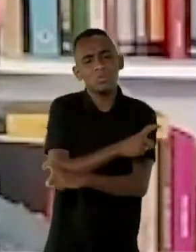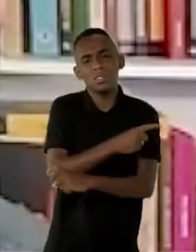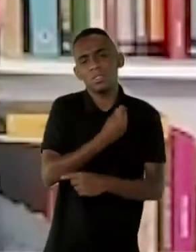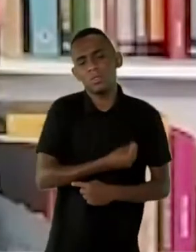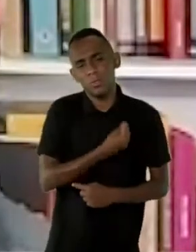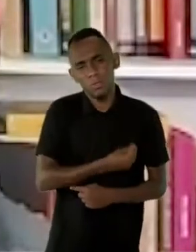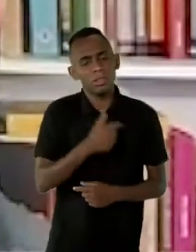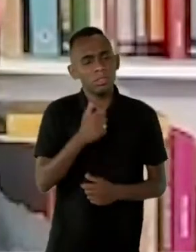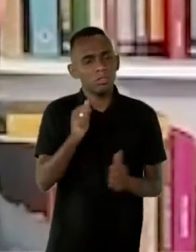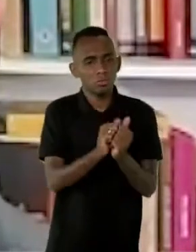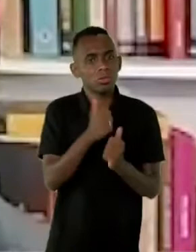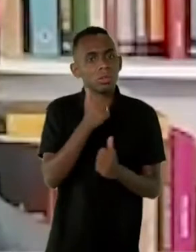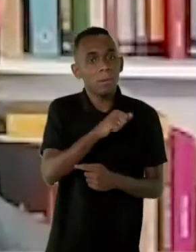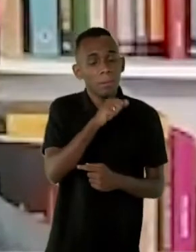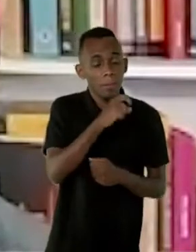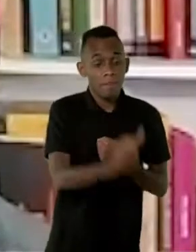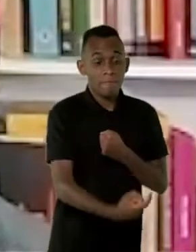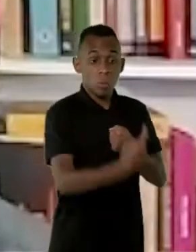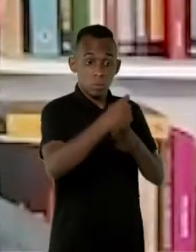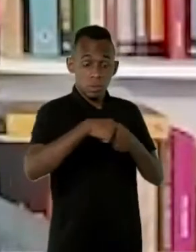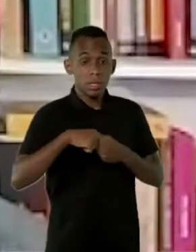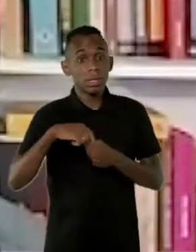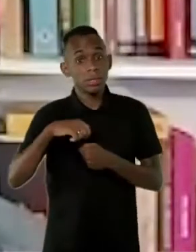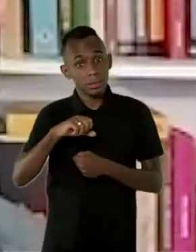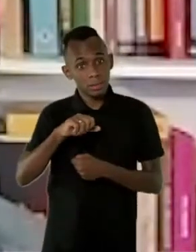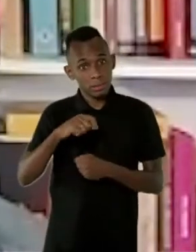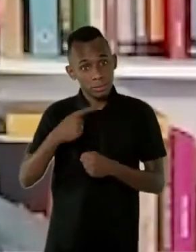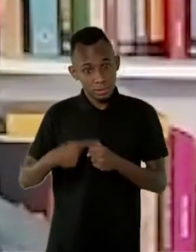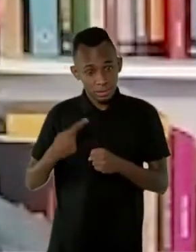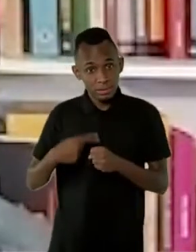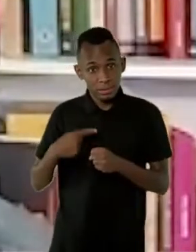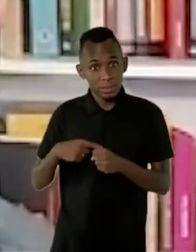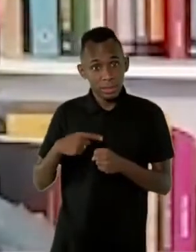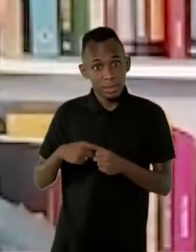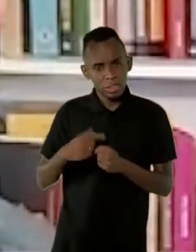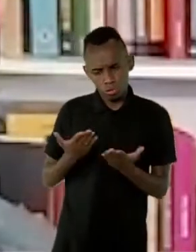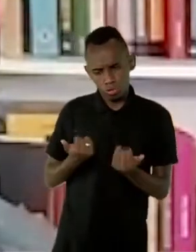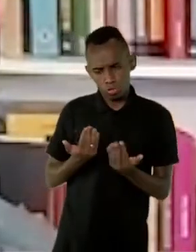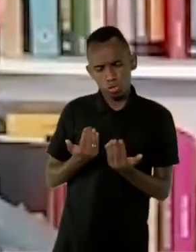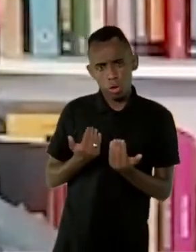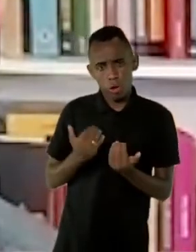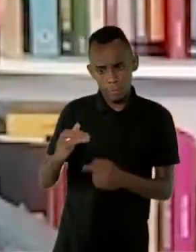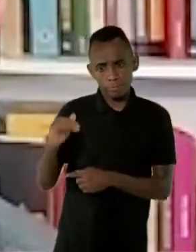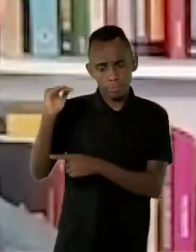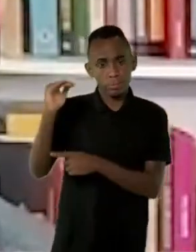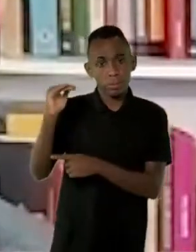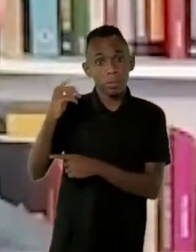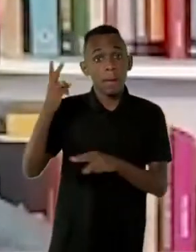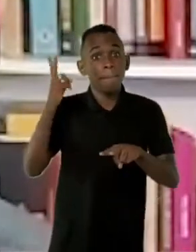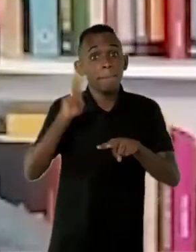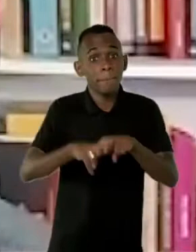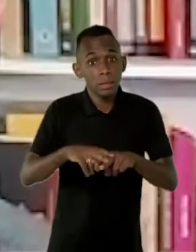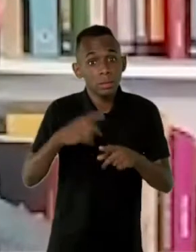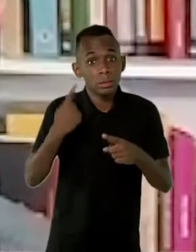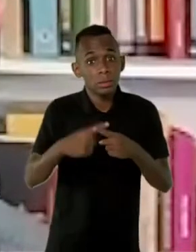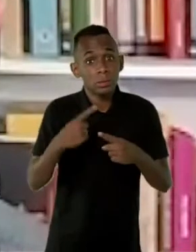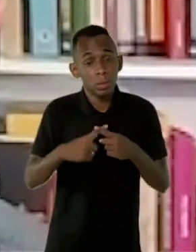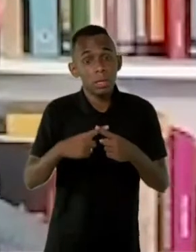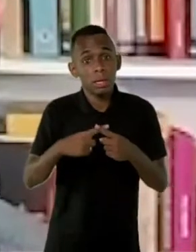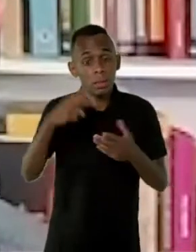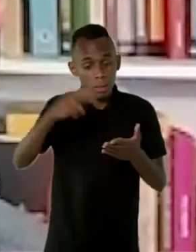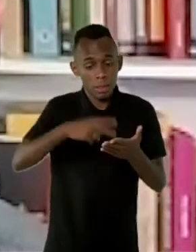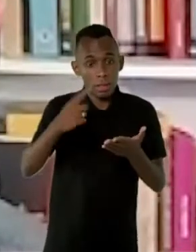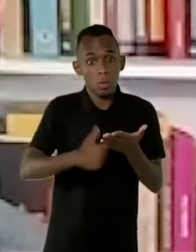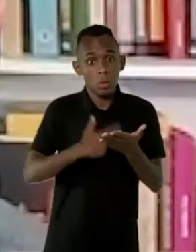voltar a Sacramento e ser presa, aí ainda na adolescência, ser presa porque foi acusada de ler um livro